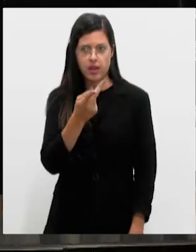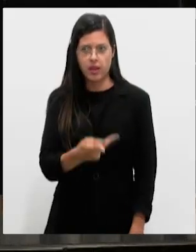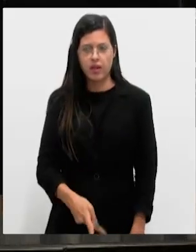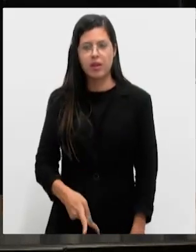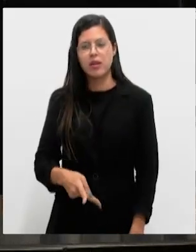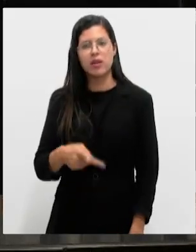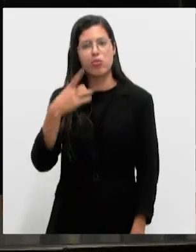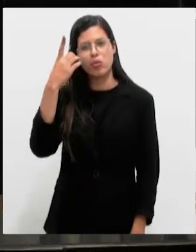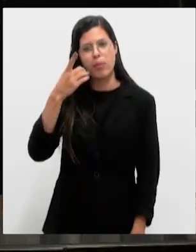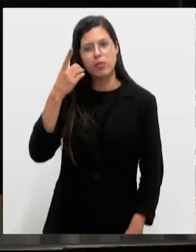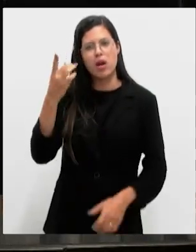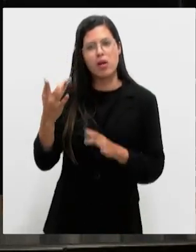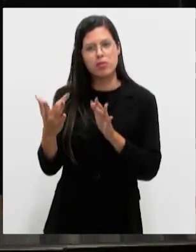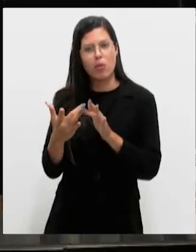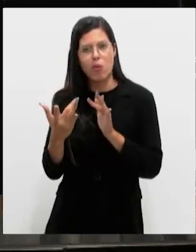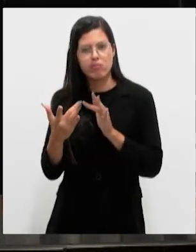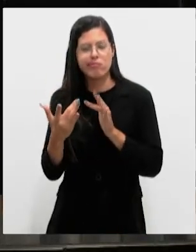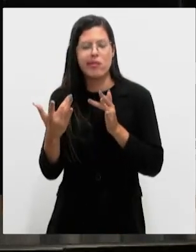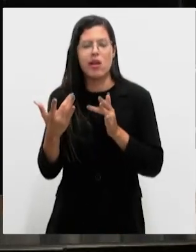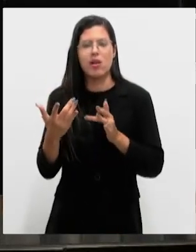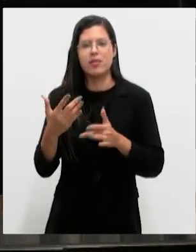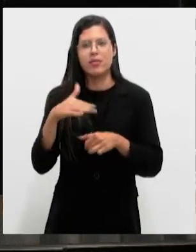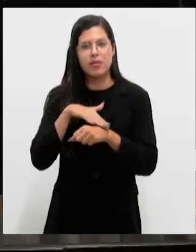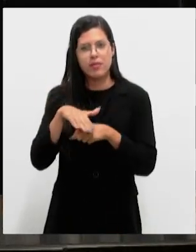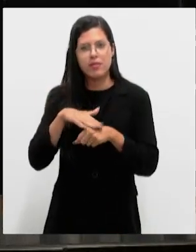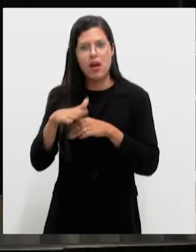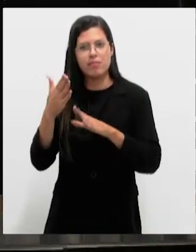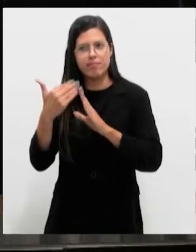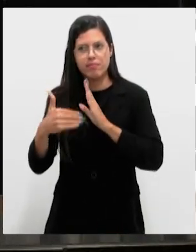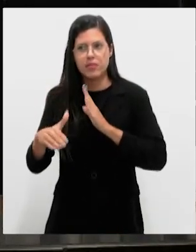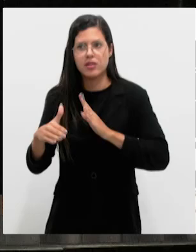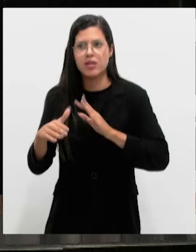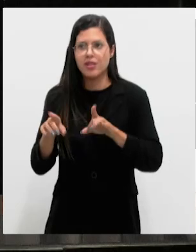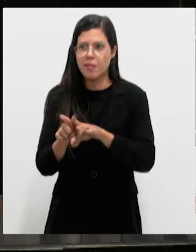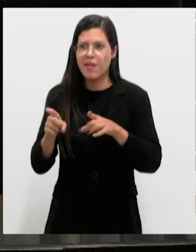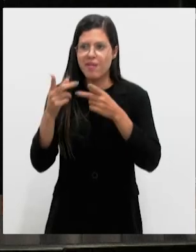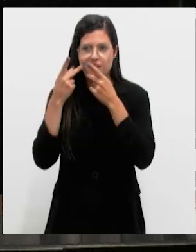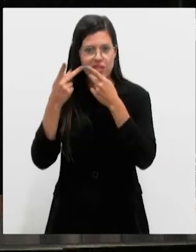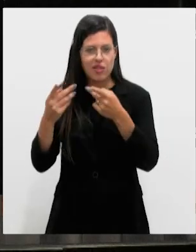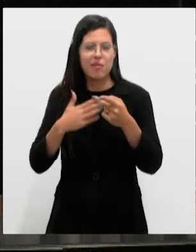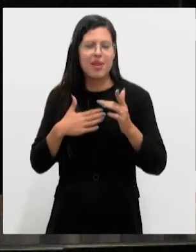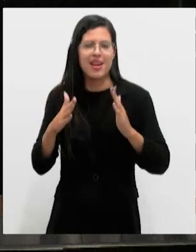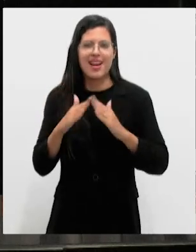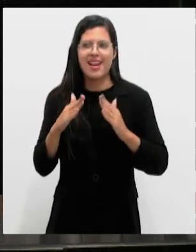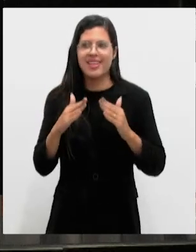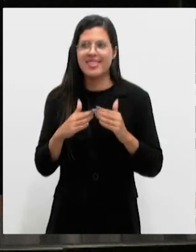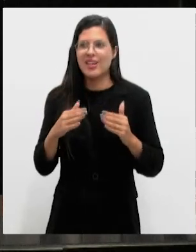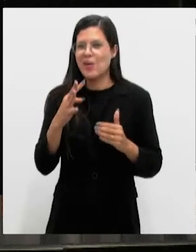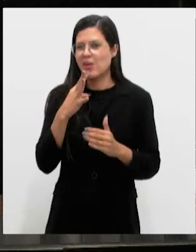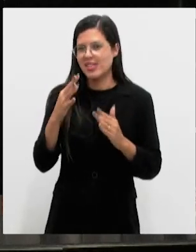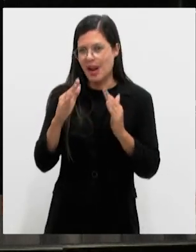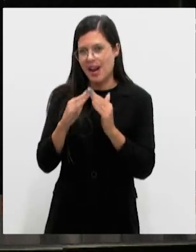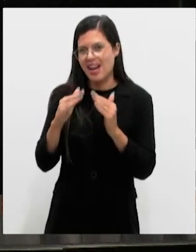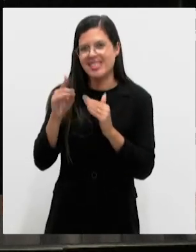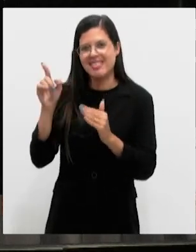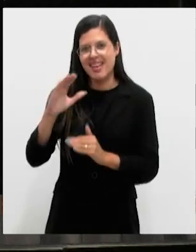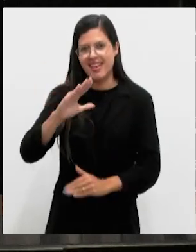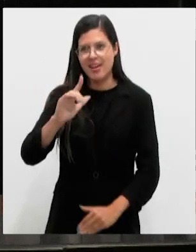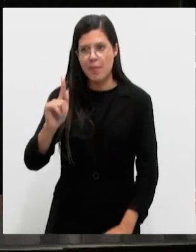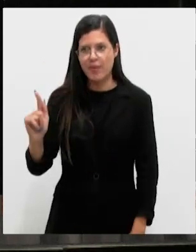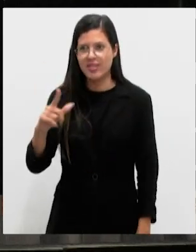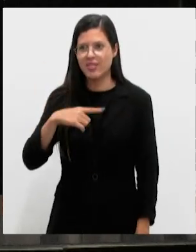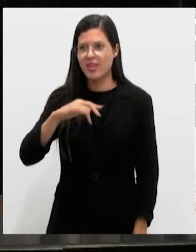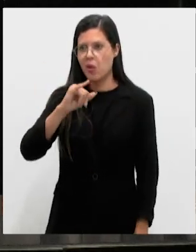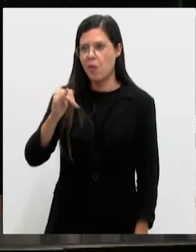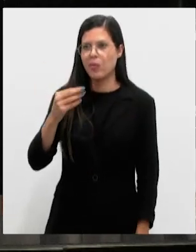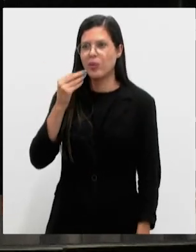entram em contato, né, que falam comigo, que mandam, que estiveram na minha casa me visitando, conheceram a casa da Lucinha em Campo Grande, tiveram a oportunidade de